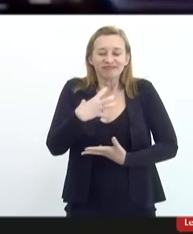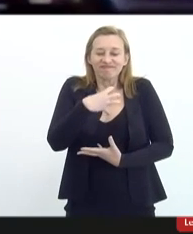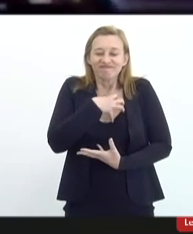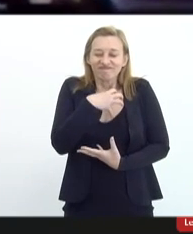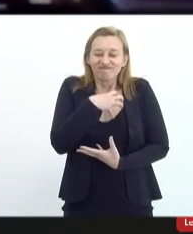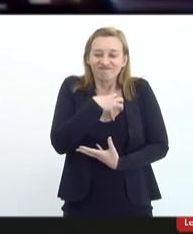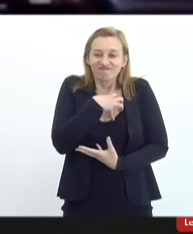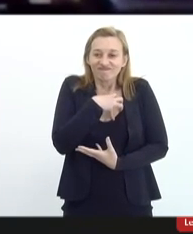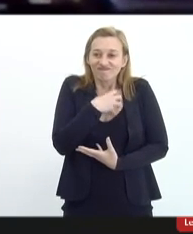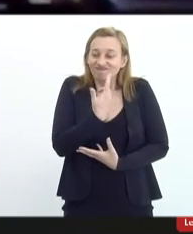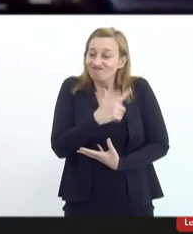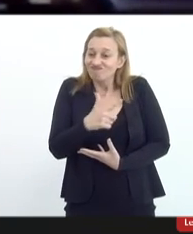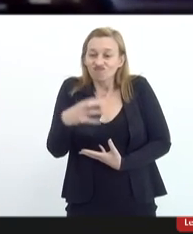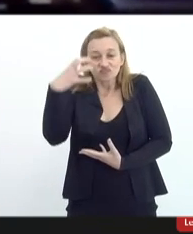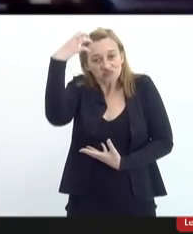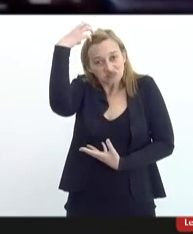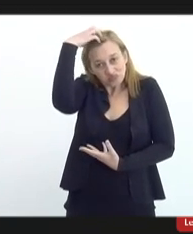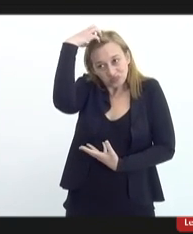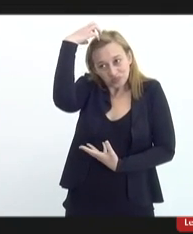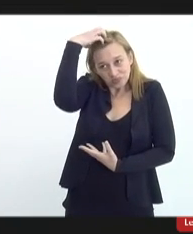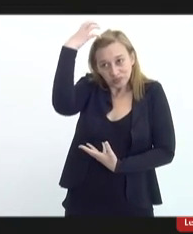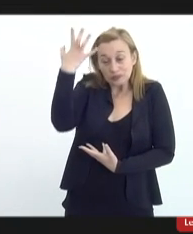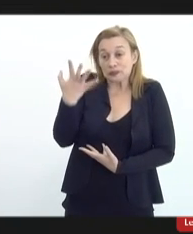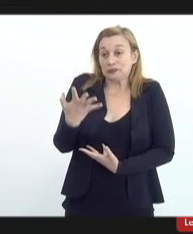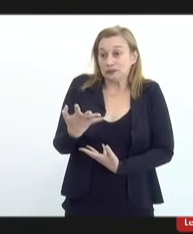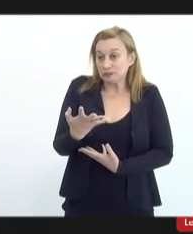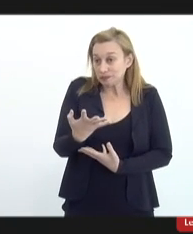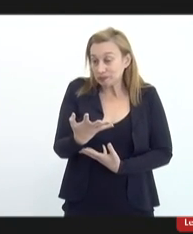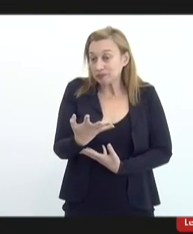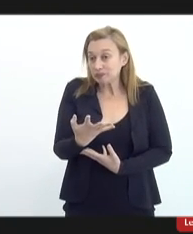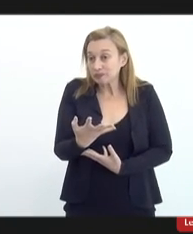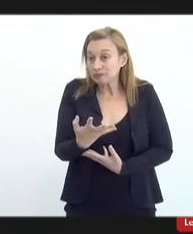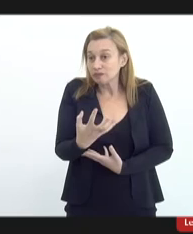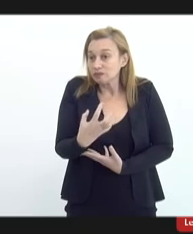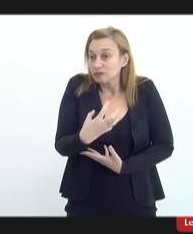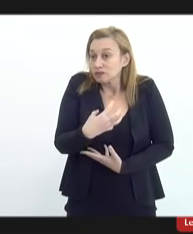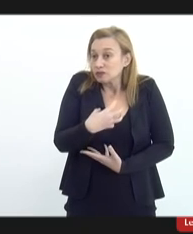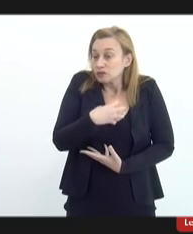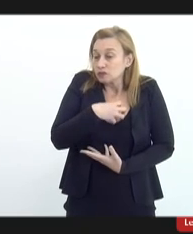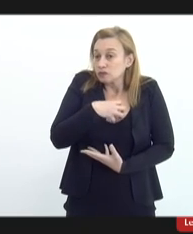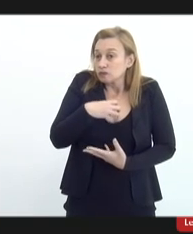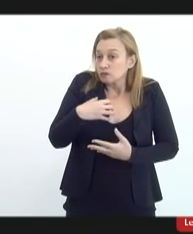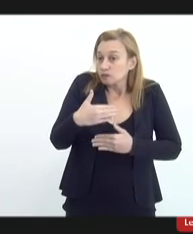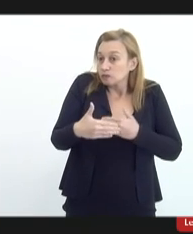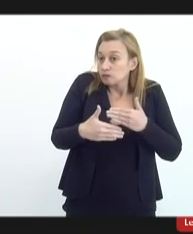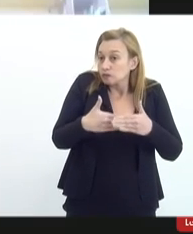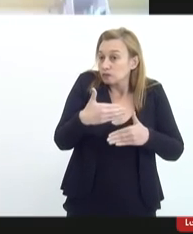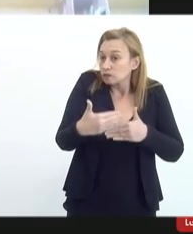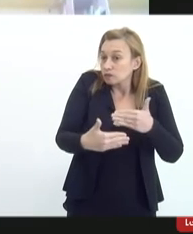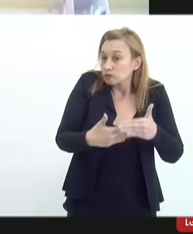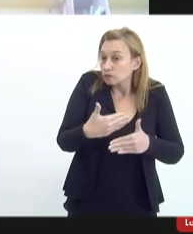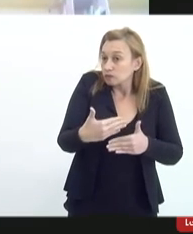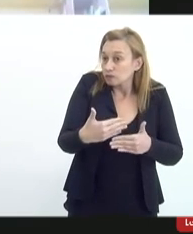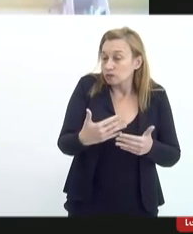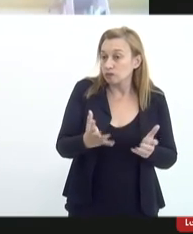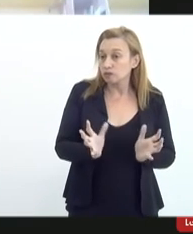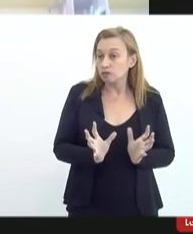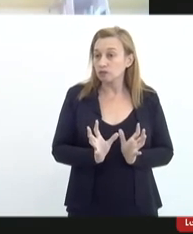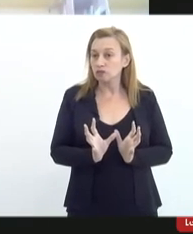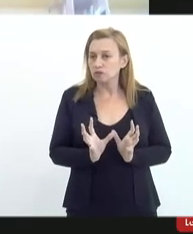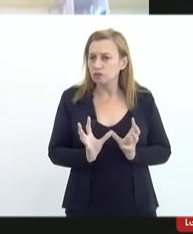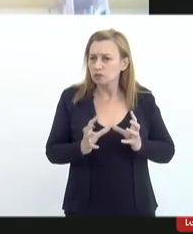de não ter culpa e de sentir esse processo de acumular